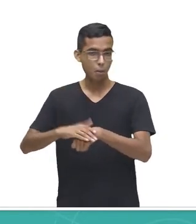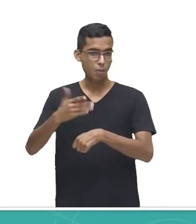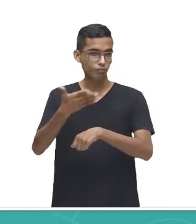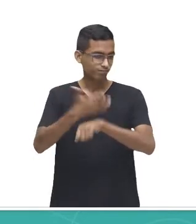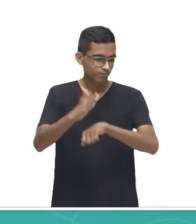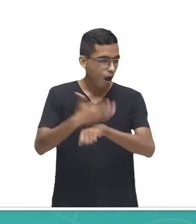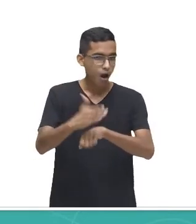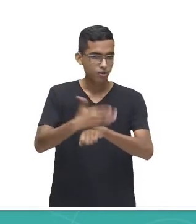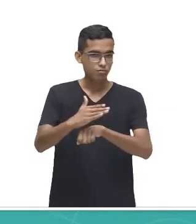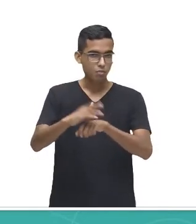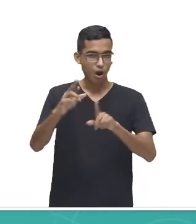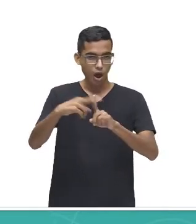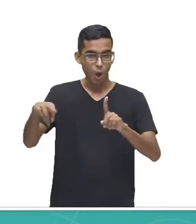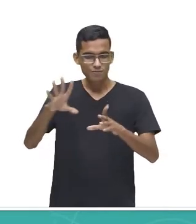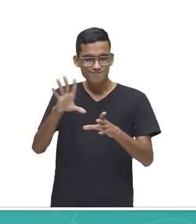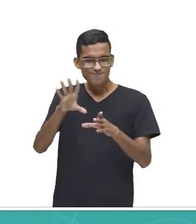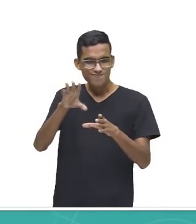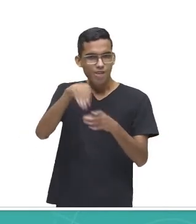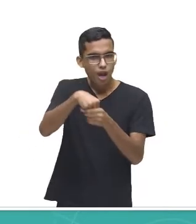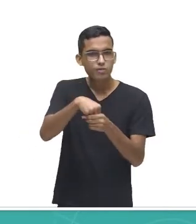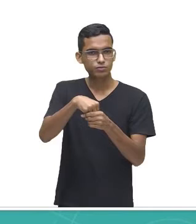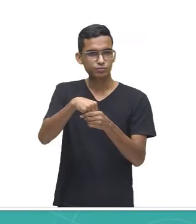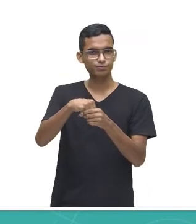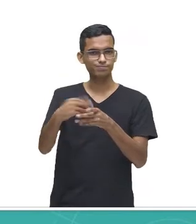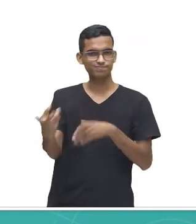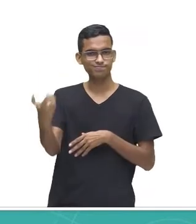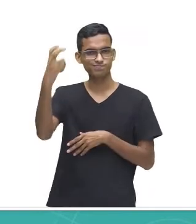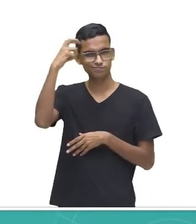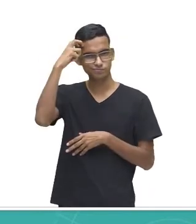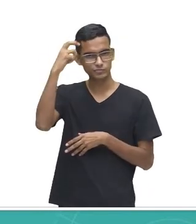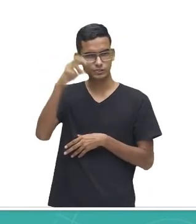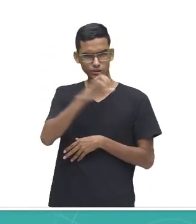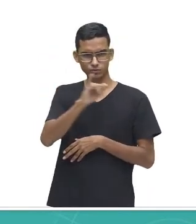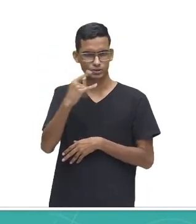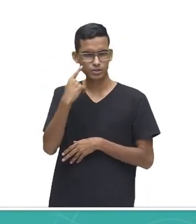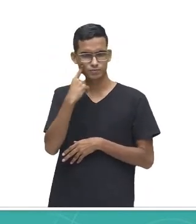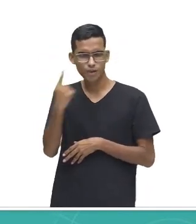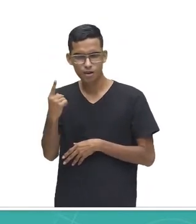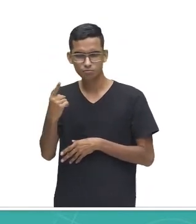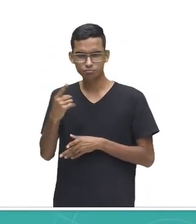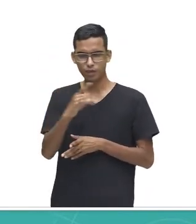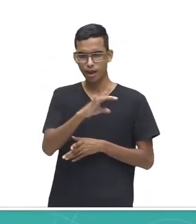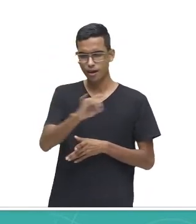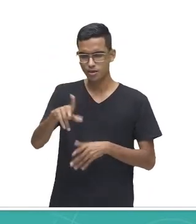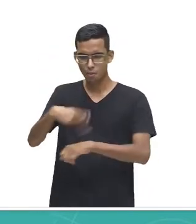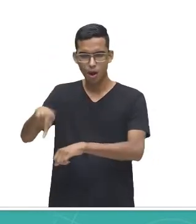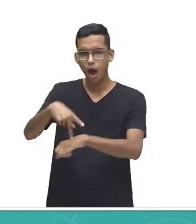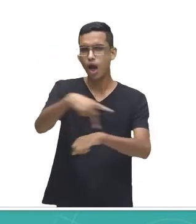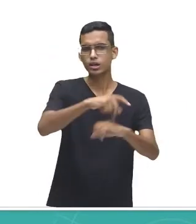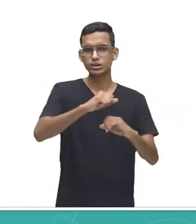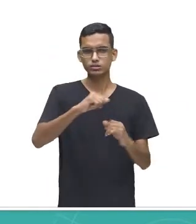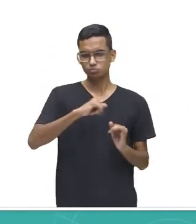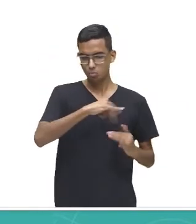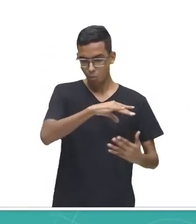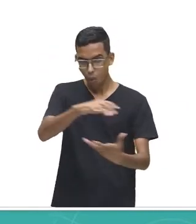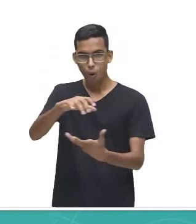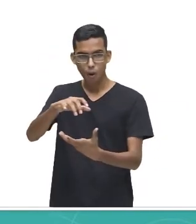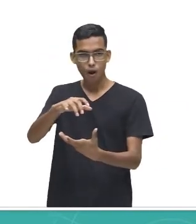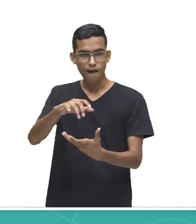sua cultura. Se vocês olharem pelo planeta, a região onde a pessoa vive,